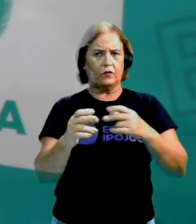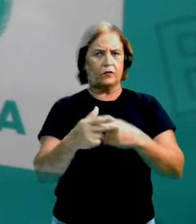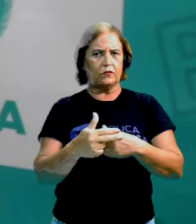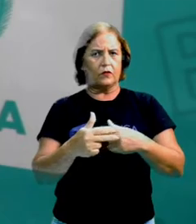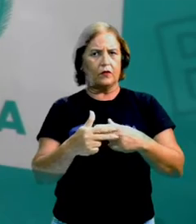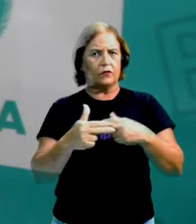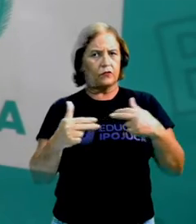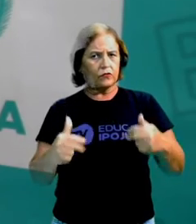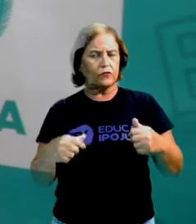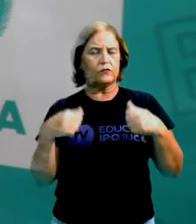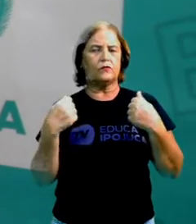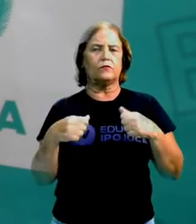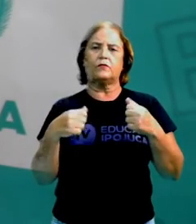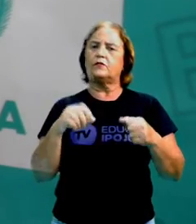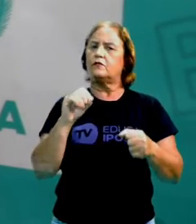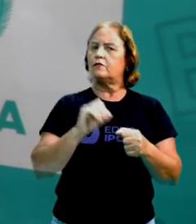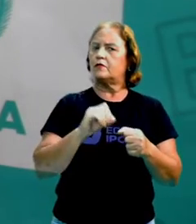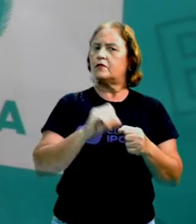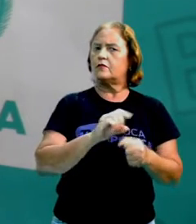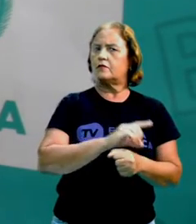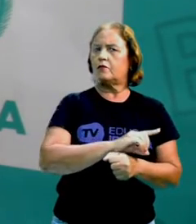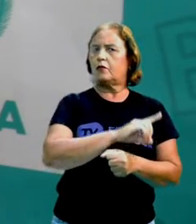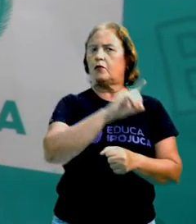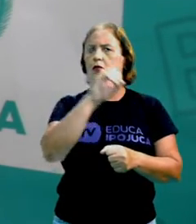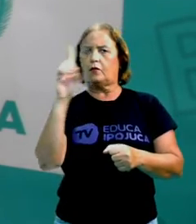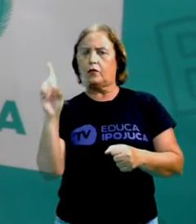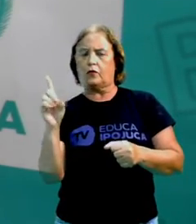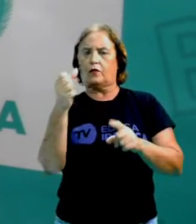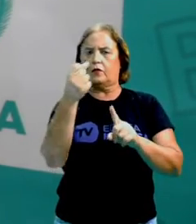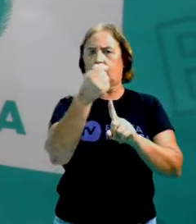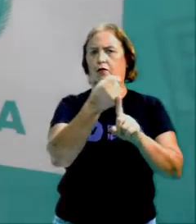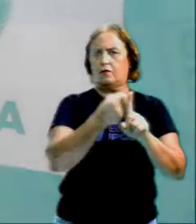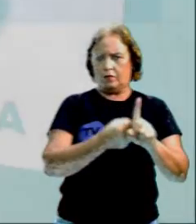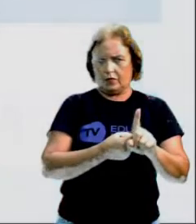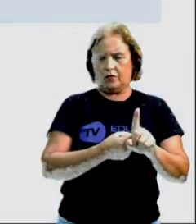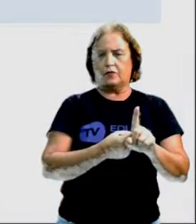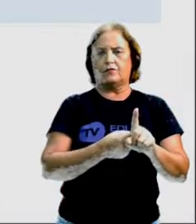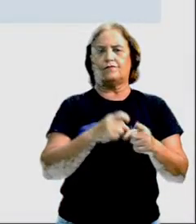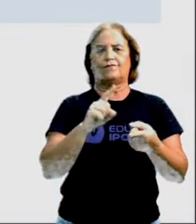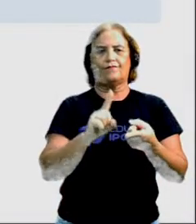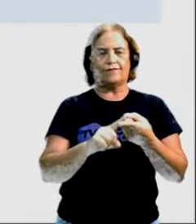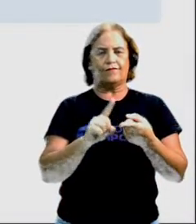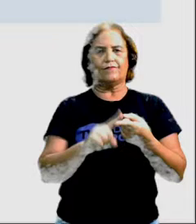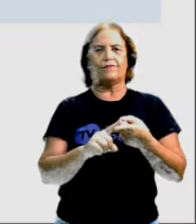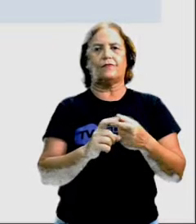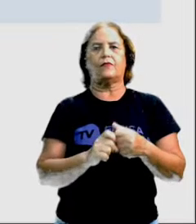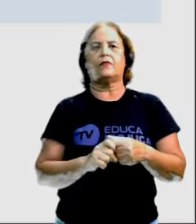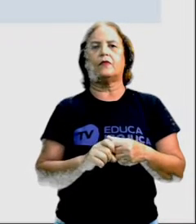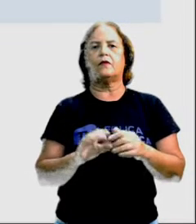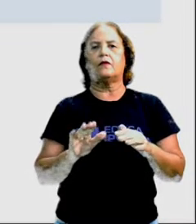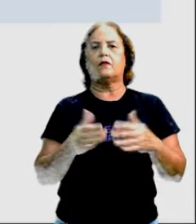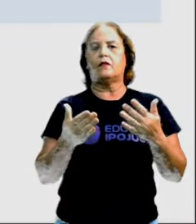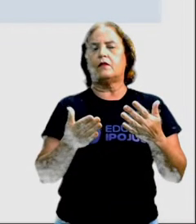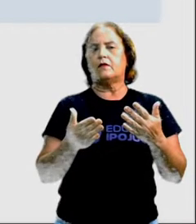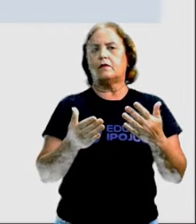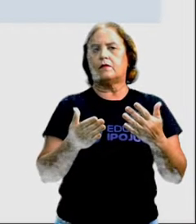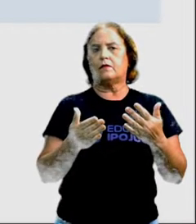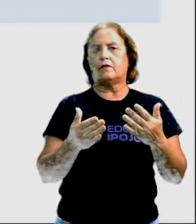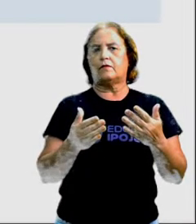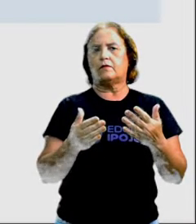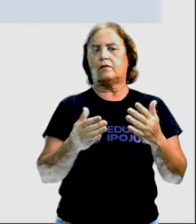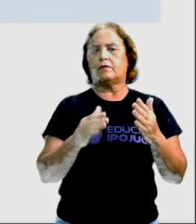que temos que realizar ao longo dos dias e dos meses do ano através do calendário também